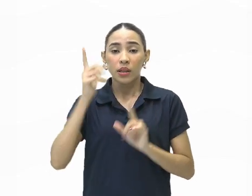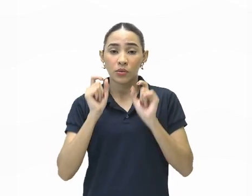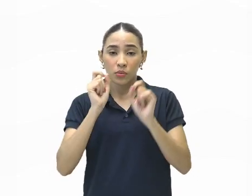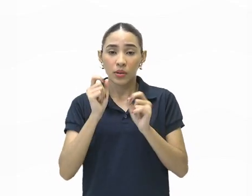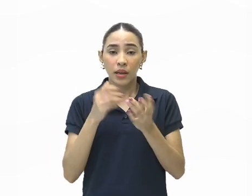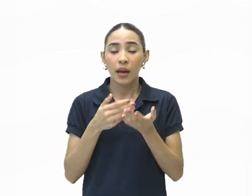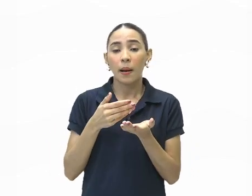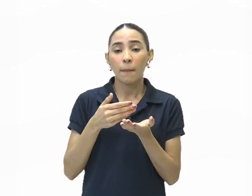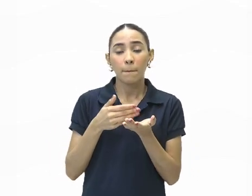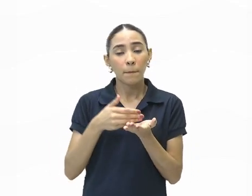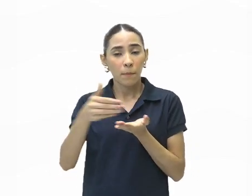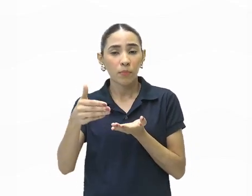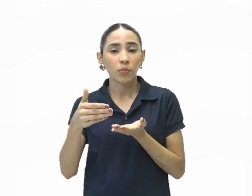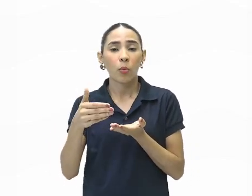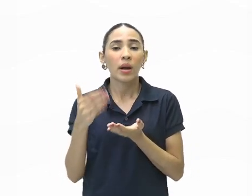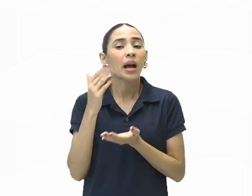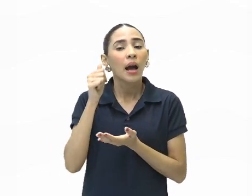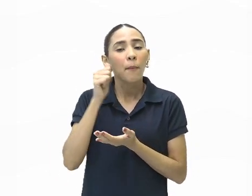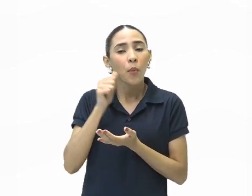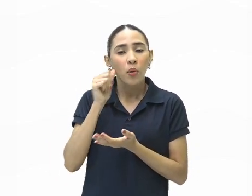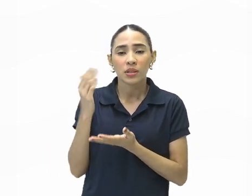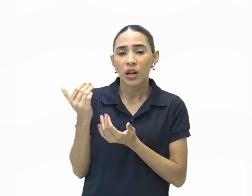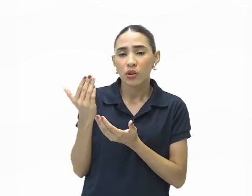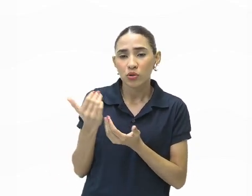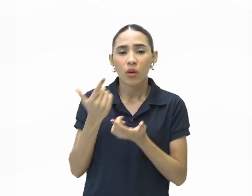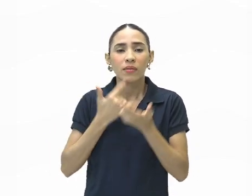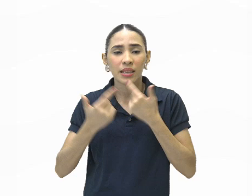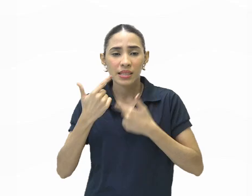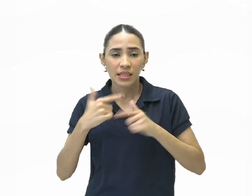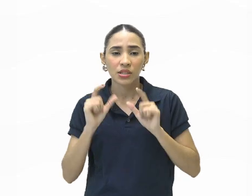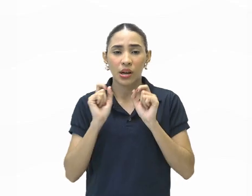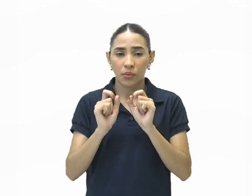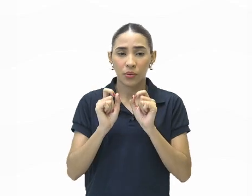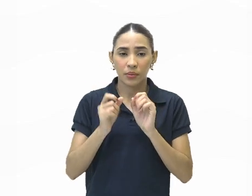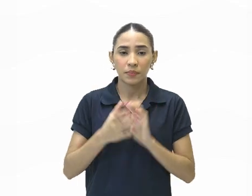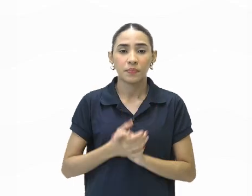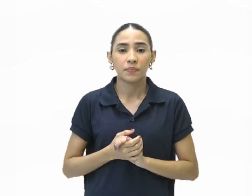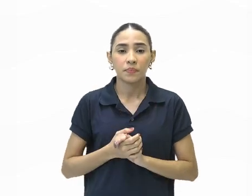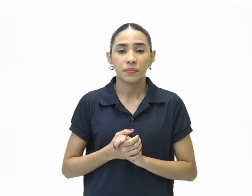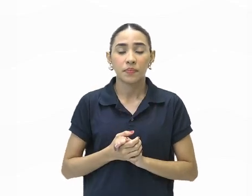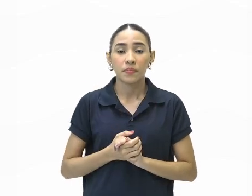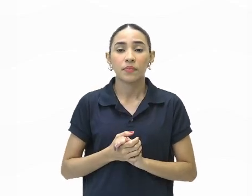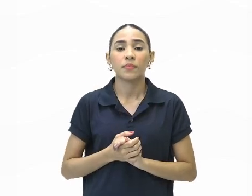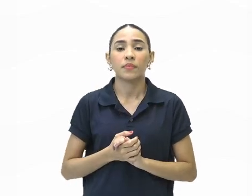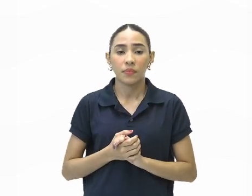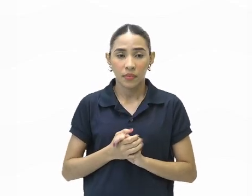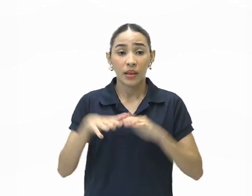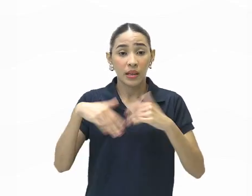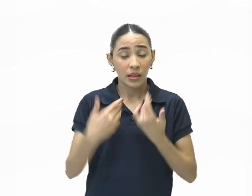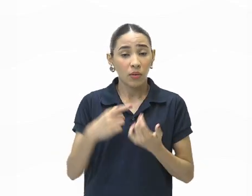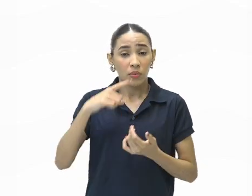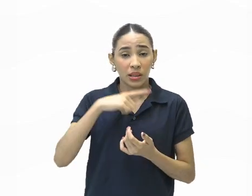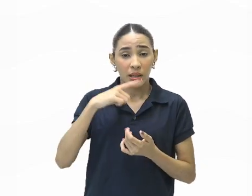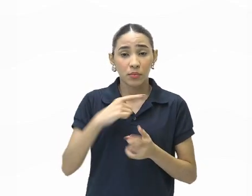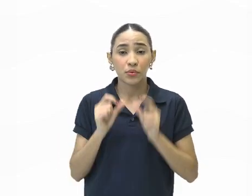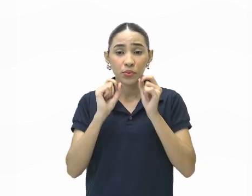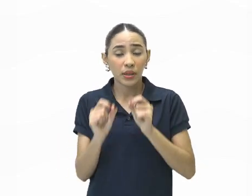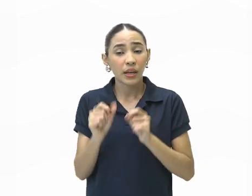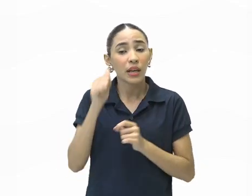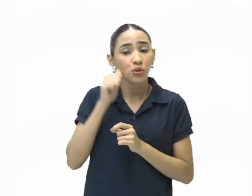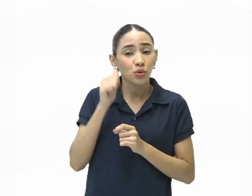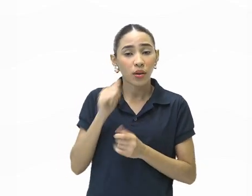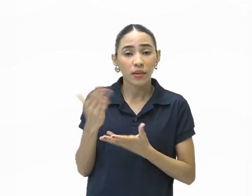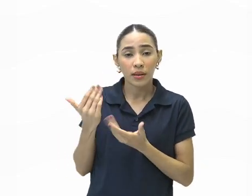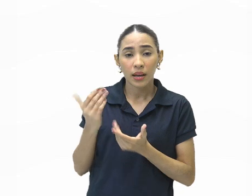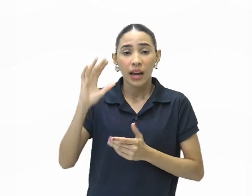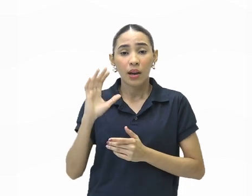a moça tecelã acontece com... Dentre o conflito deste conto, temos que em A Moça Tecelã acontece